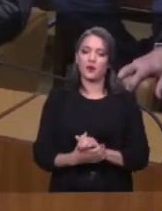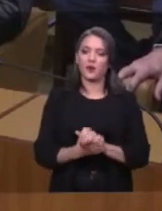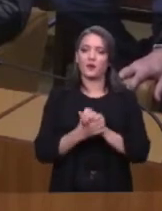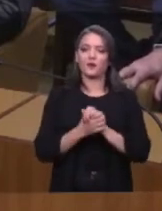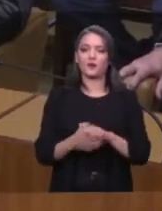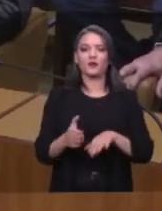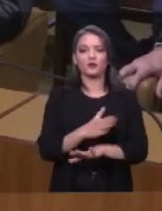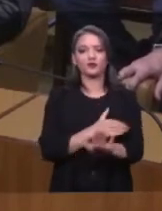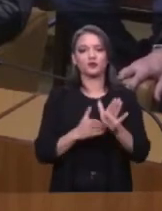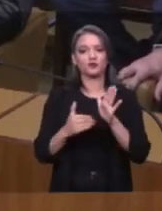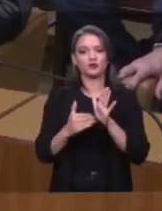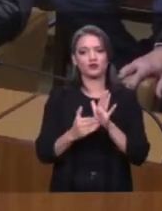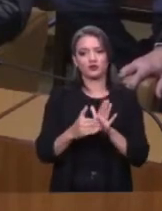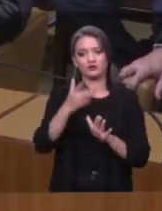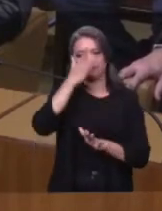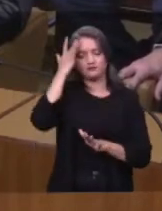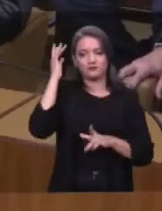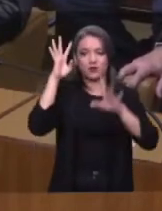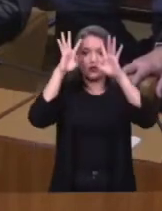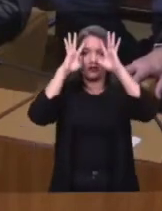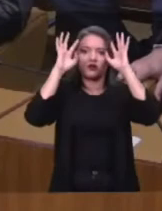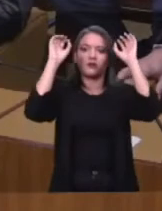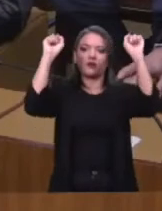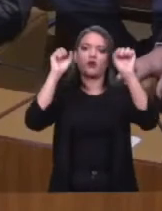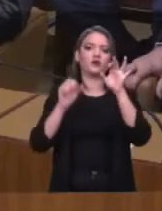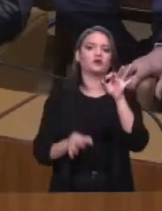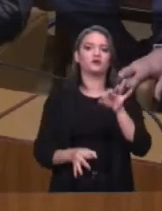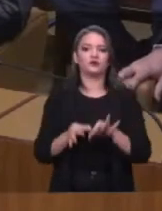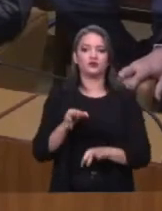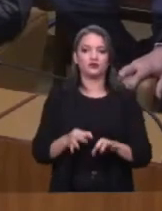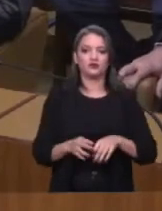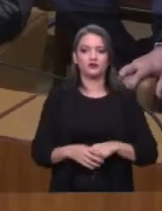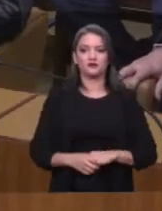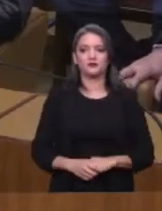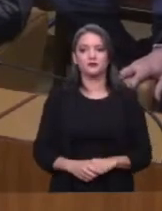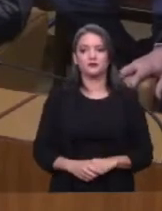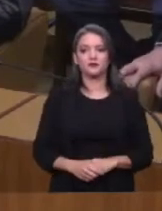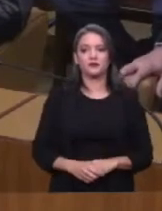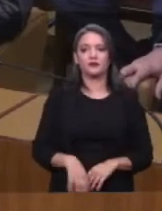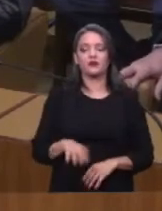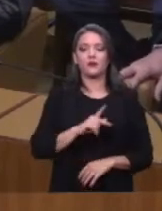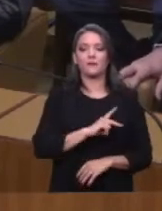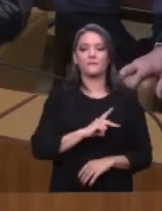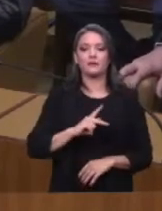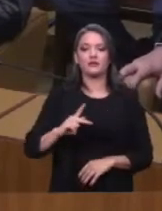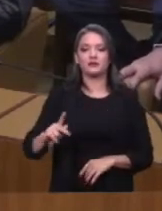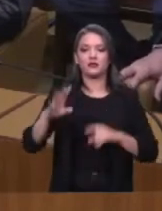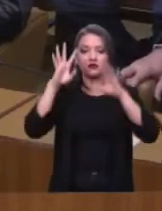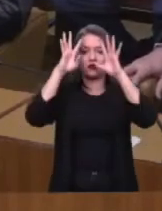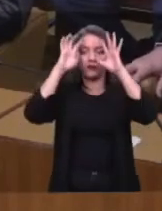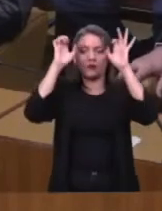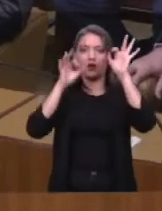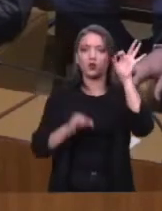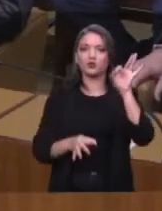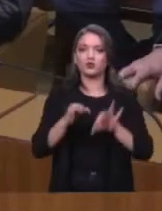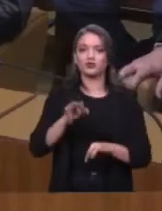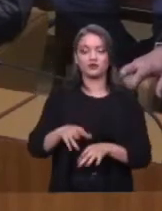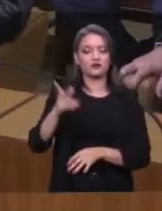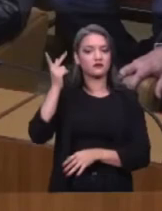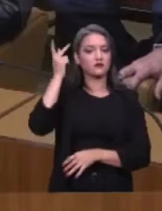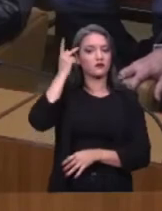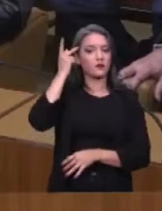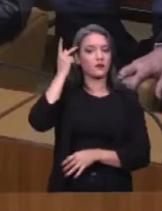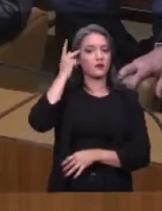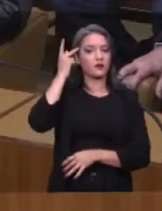os membros dos tribunais de justiça presidente do Tribunal de Justiça do Estado de São Paulo